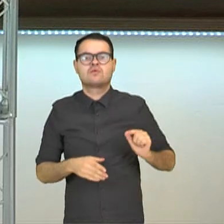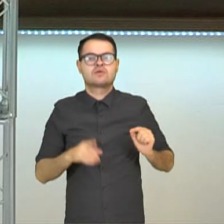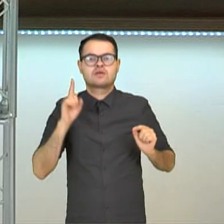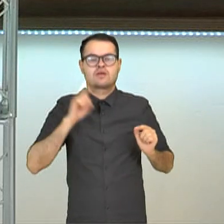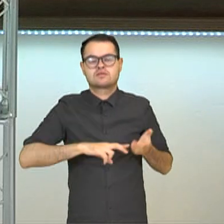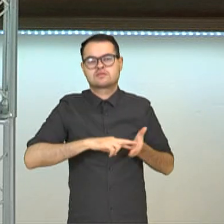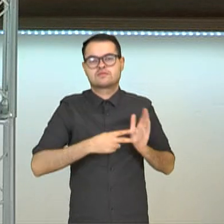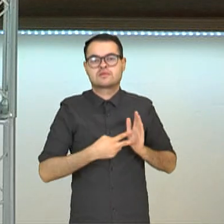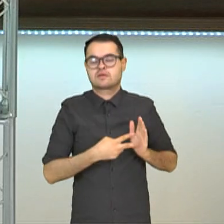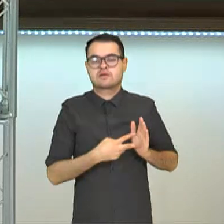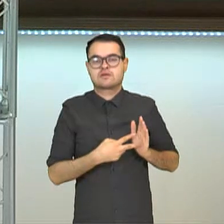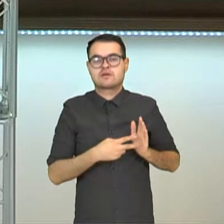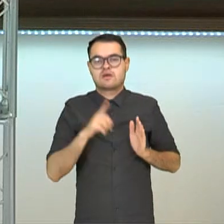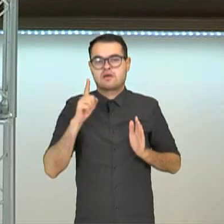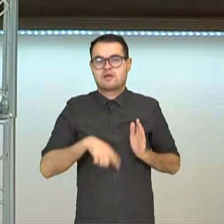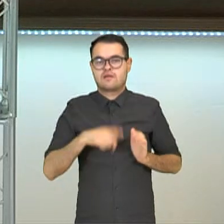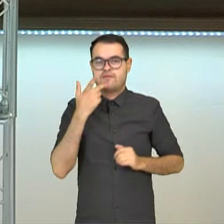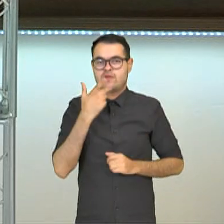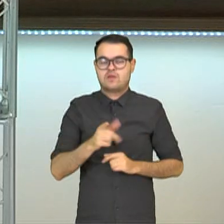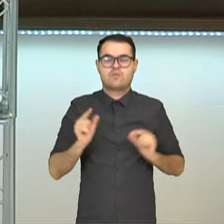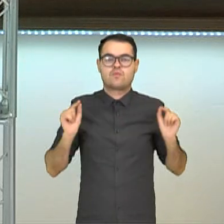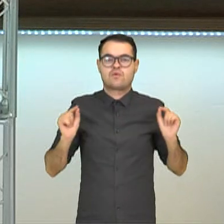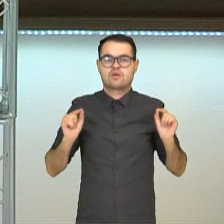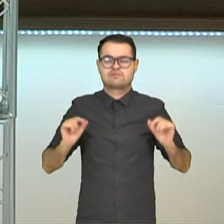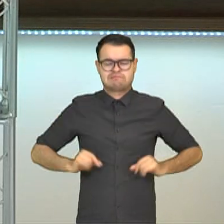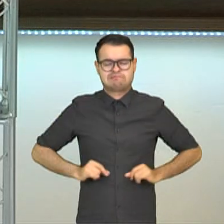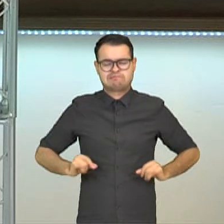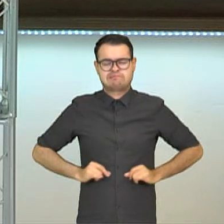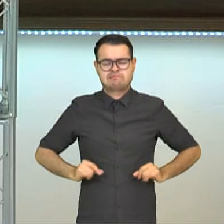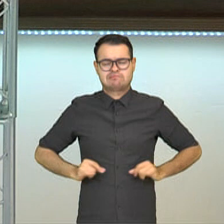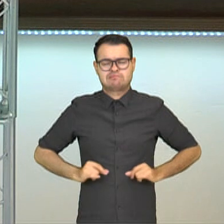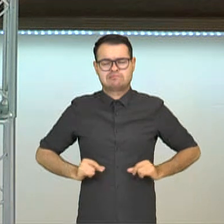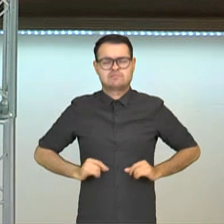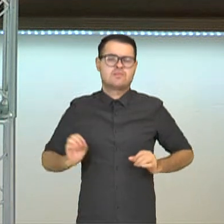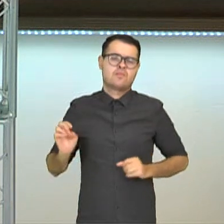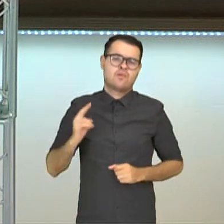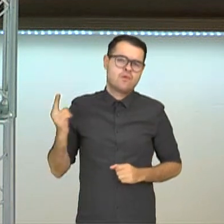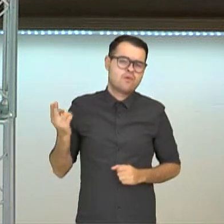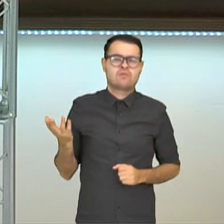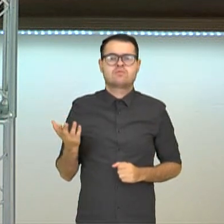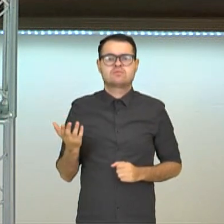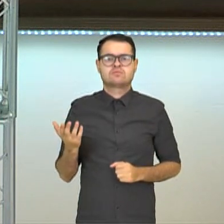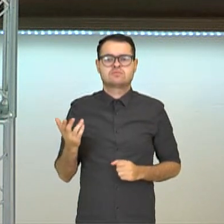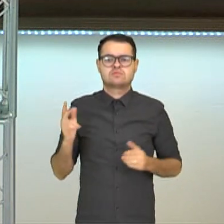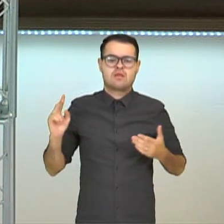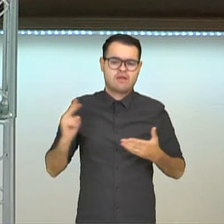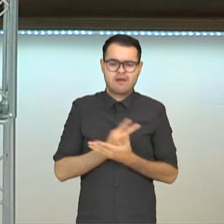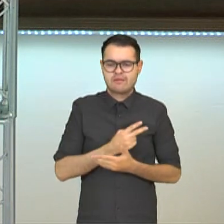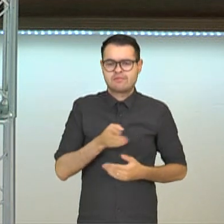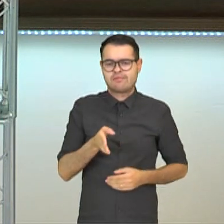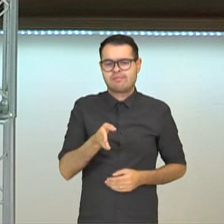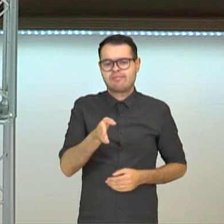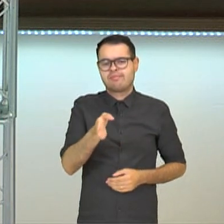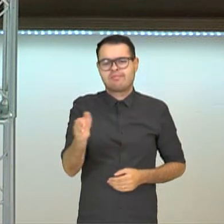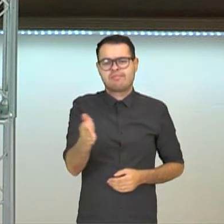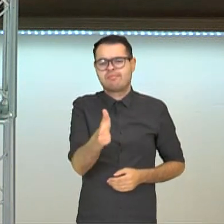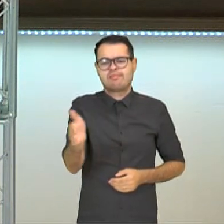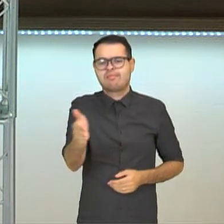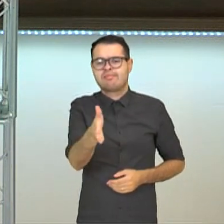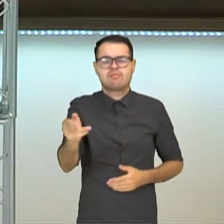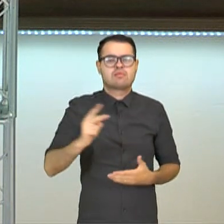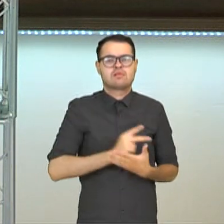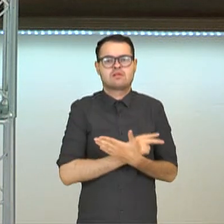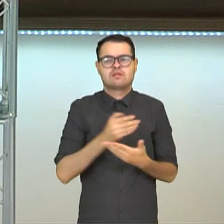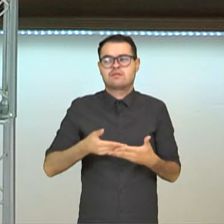primeira estrofe do poema, dizendo que o sofrimento dele ou aquilo que dava errado na vida dele já havia